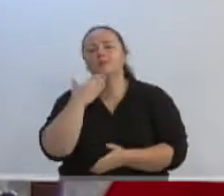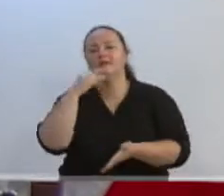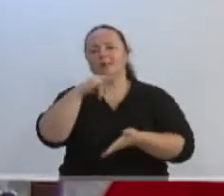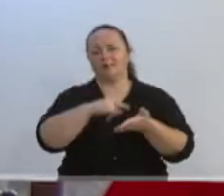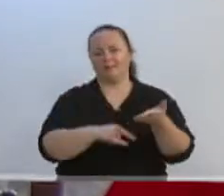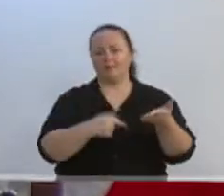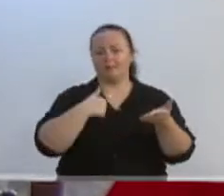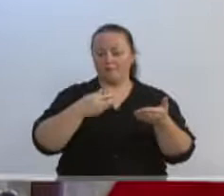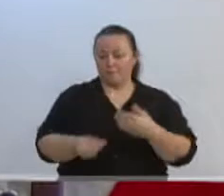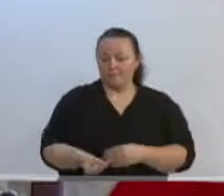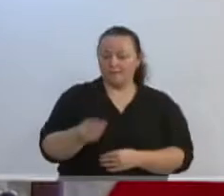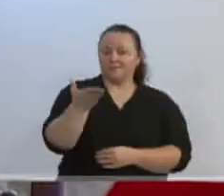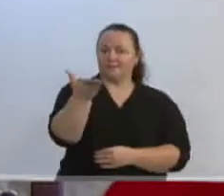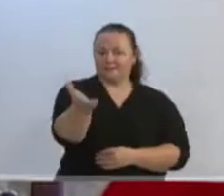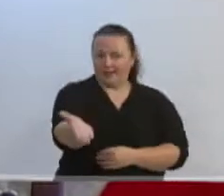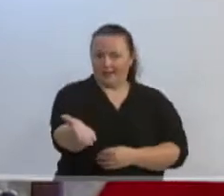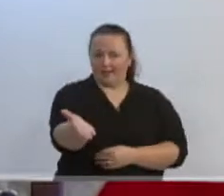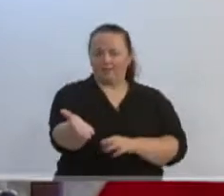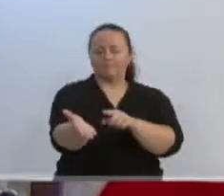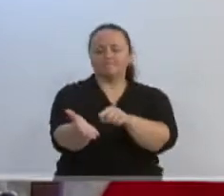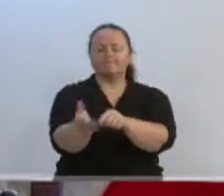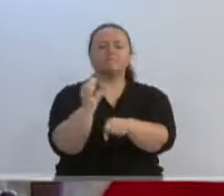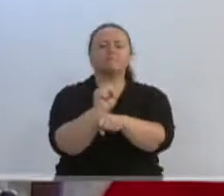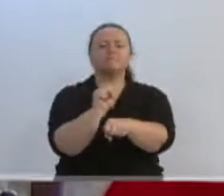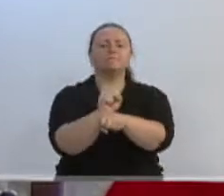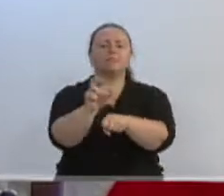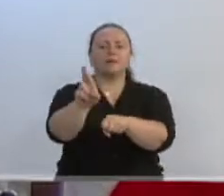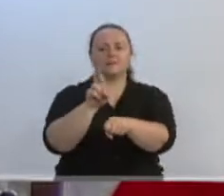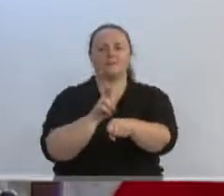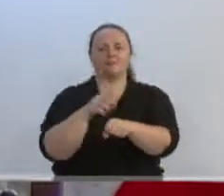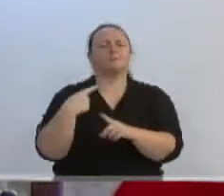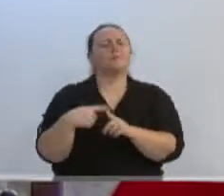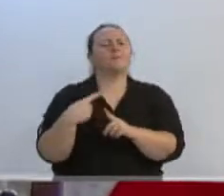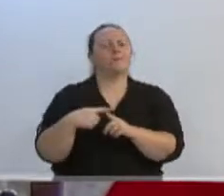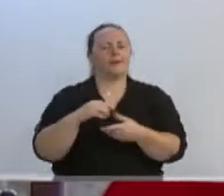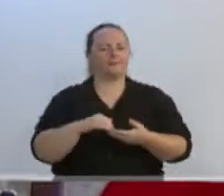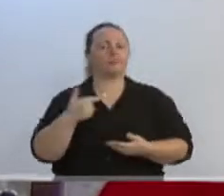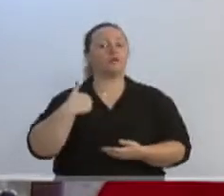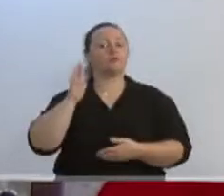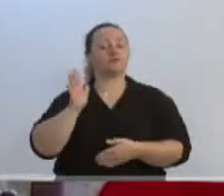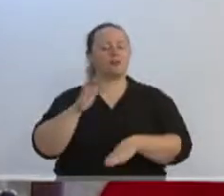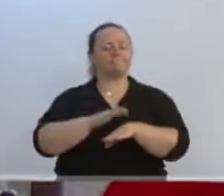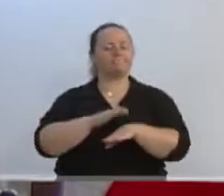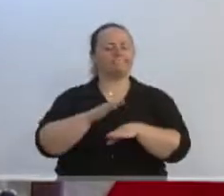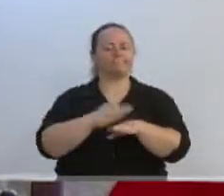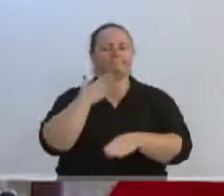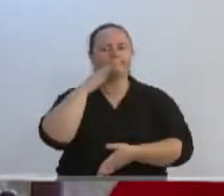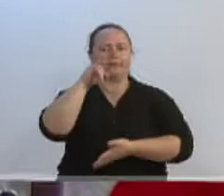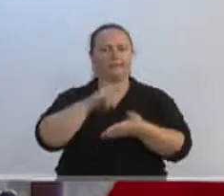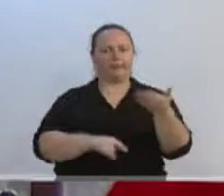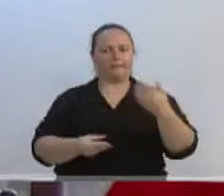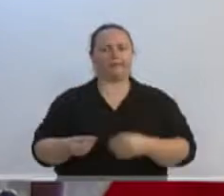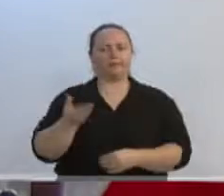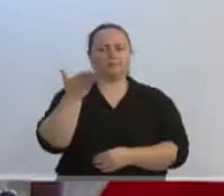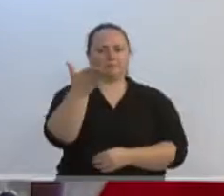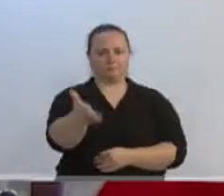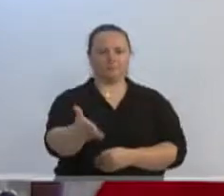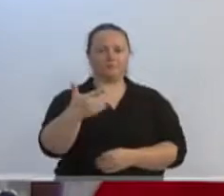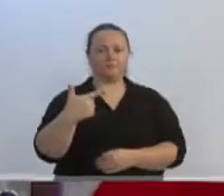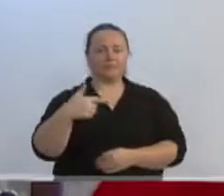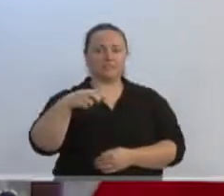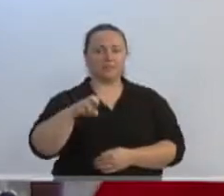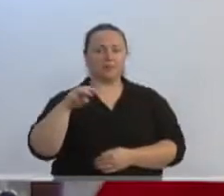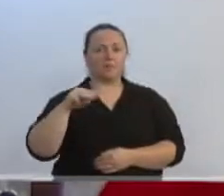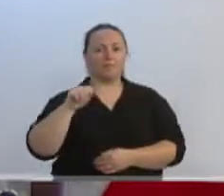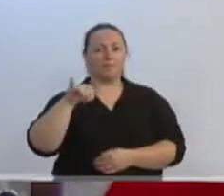Eu tenho um requerimento que foi datado dia 25 de maio, ou seja, quase 125 dias, onde eu solicitei o custeio